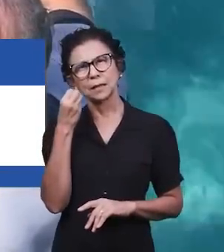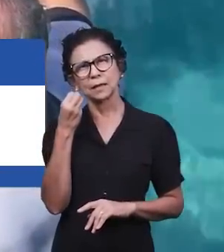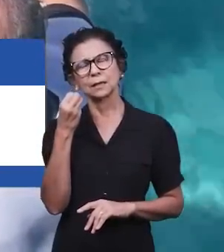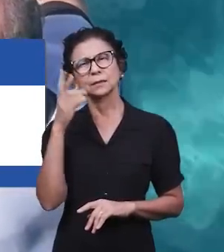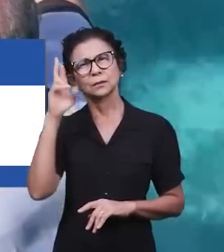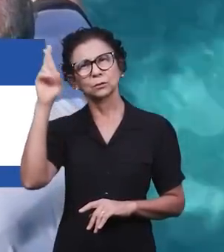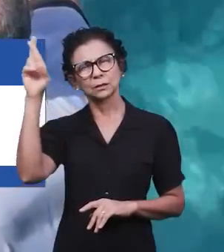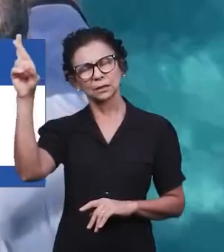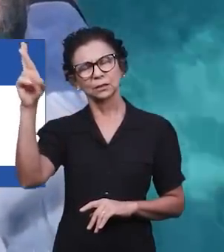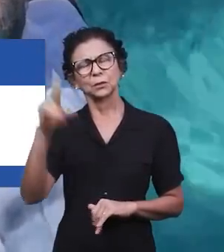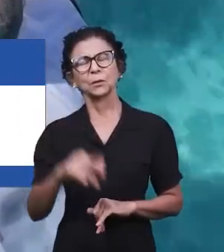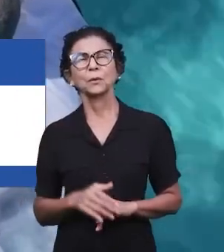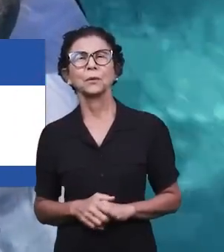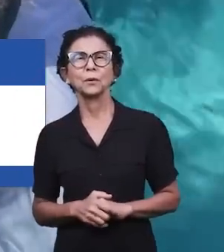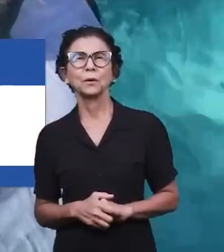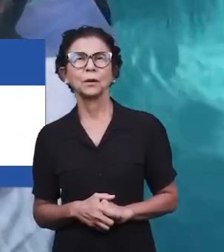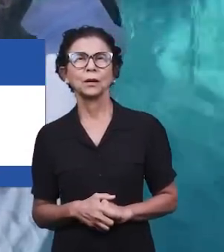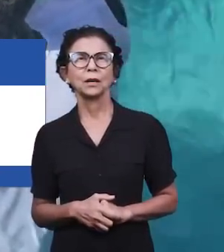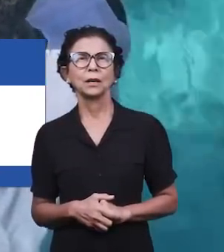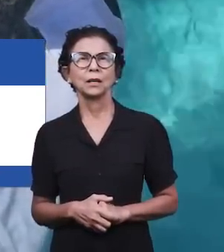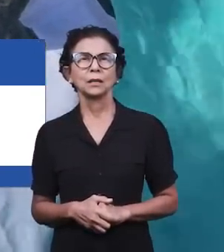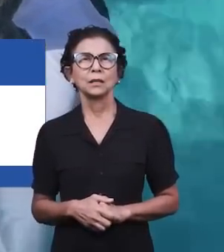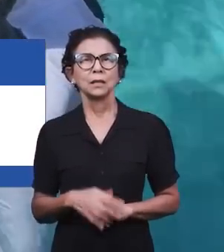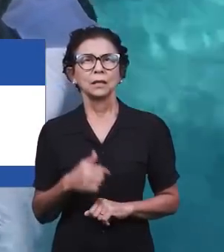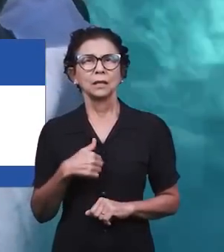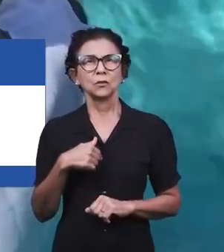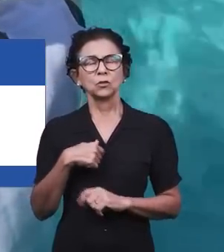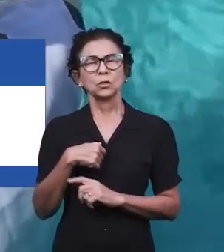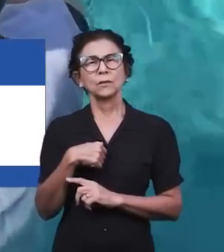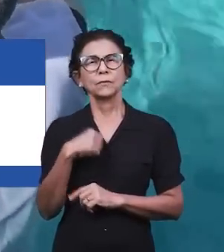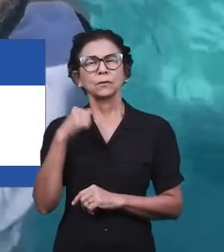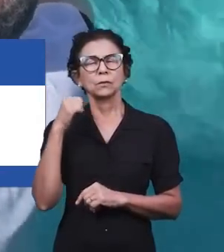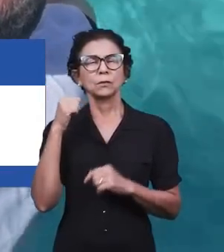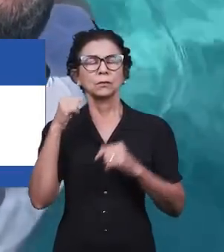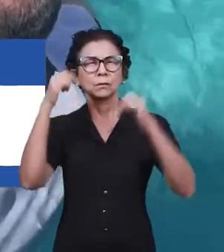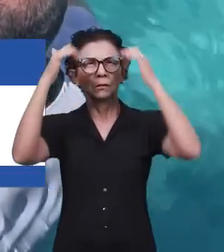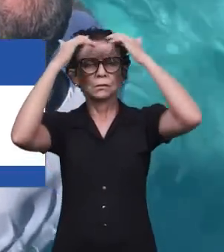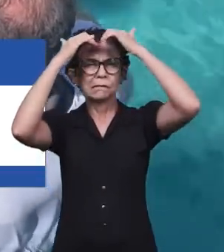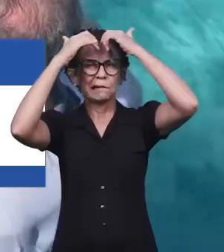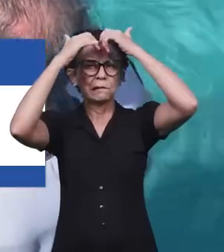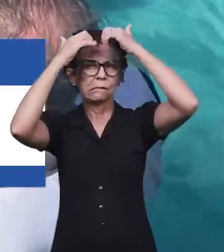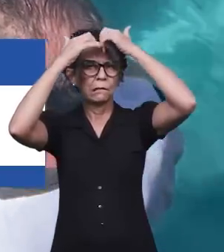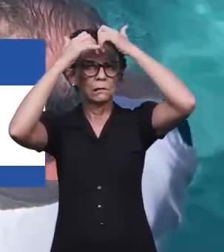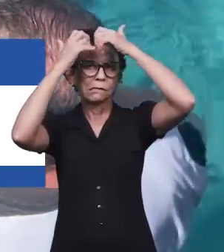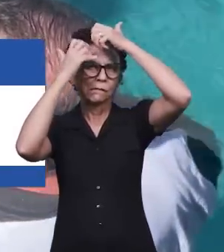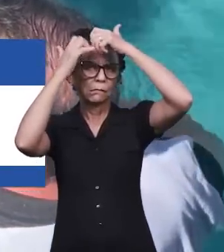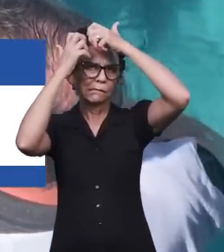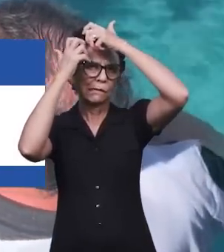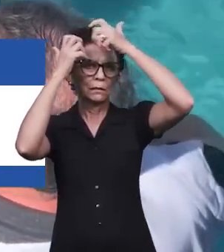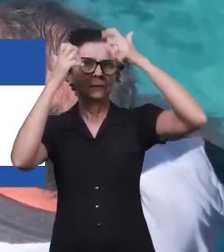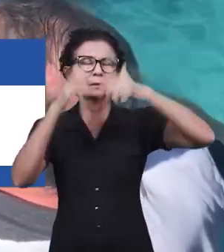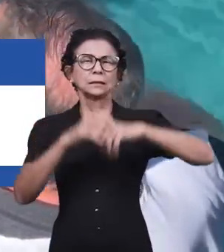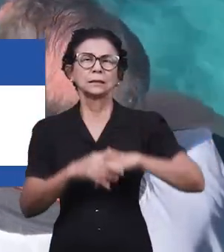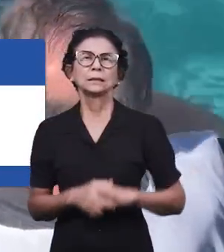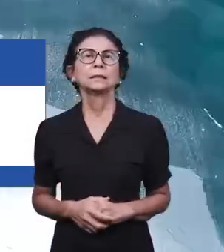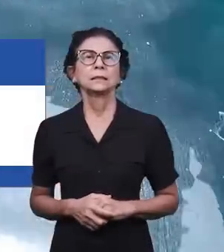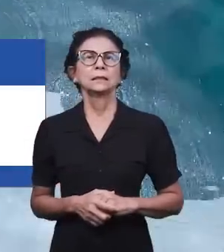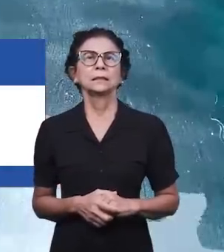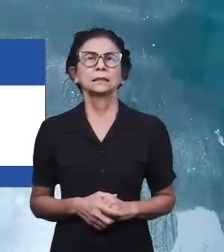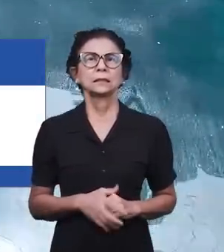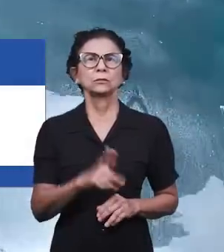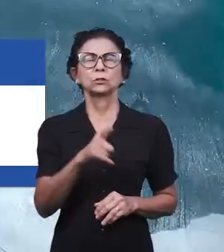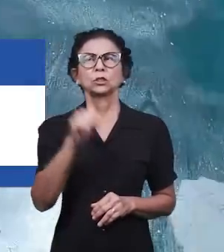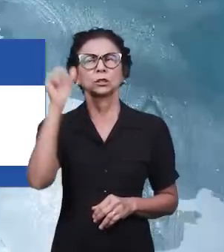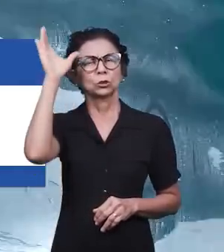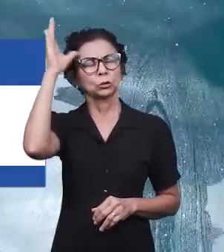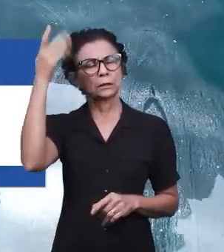sofreu um AVC, e aí os médicos ali falaram que a situação era muito difícil, que era irreversível, mas ele